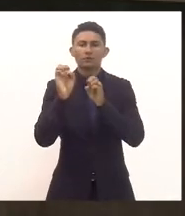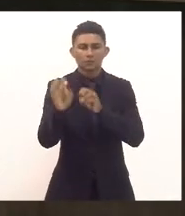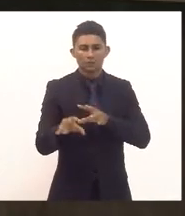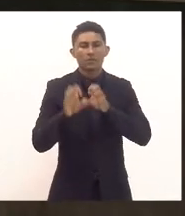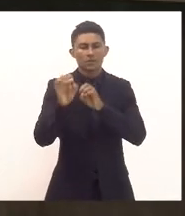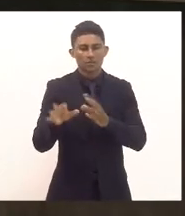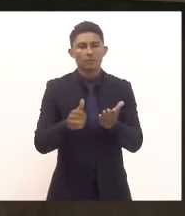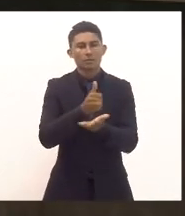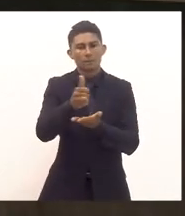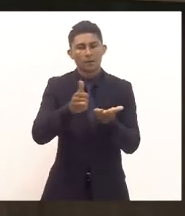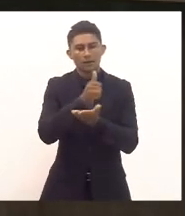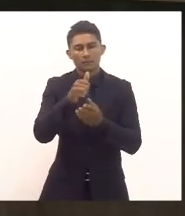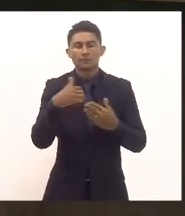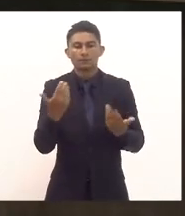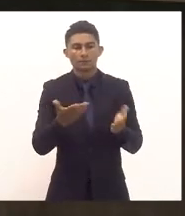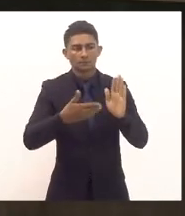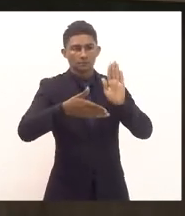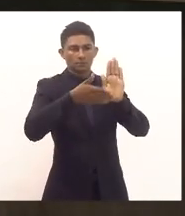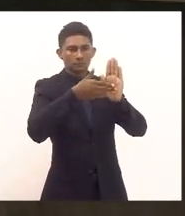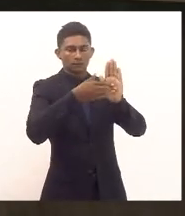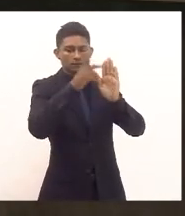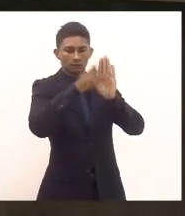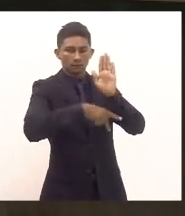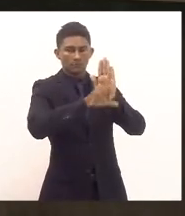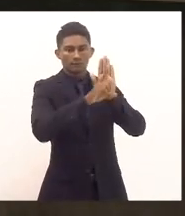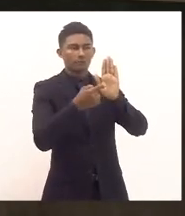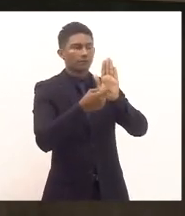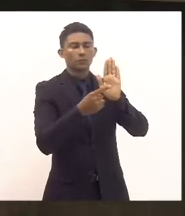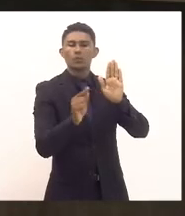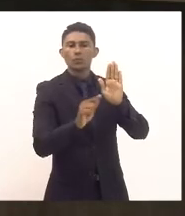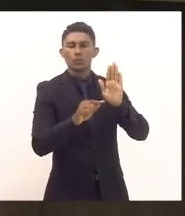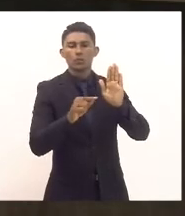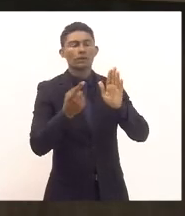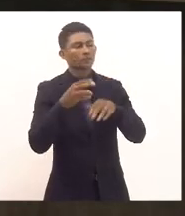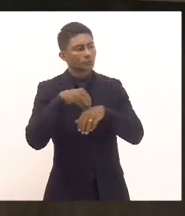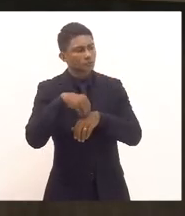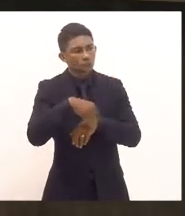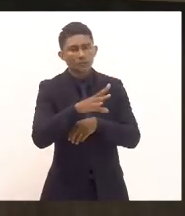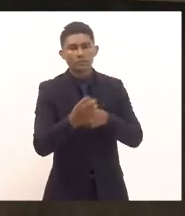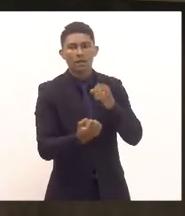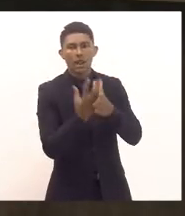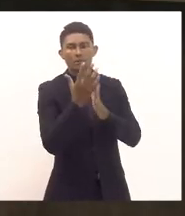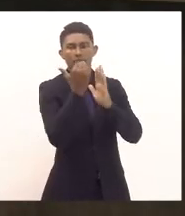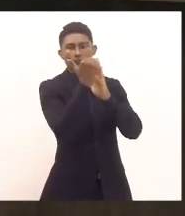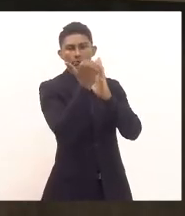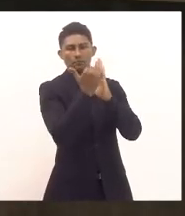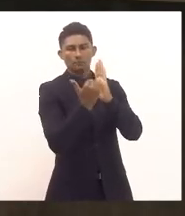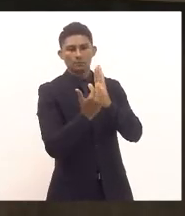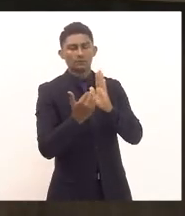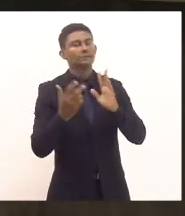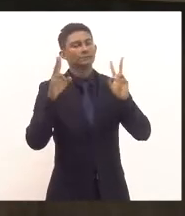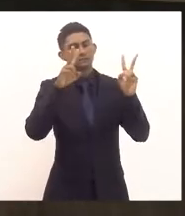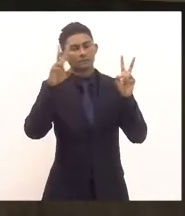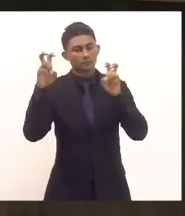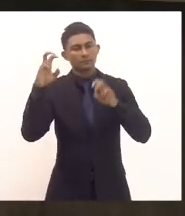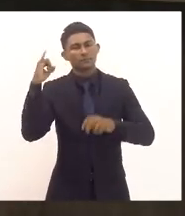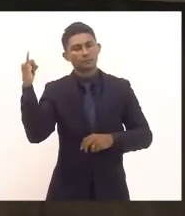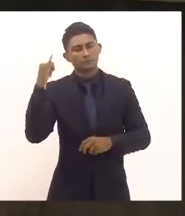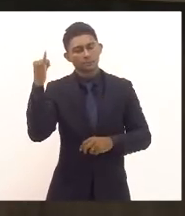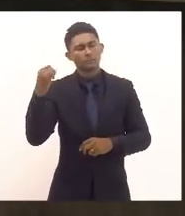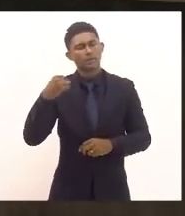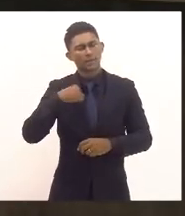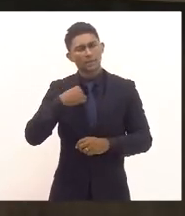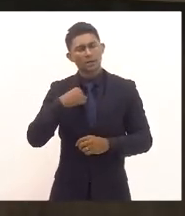a proposta né o projeto de lei sugere um programa que trata uma questão que é muito importante eu